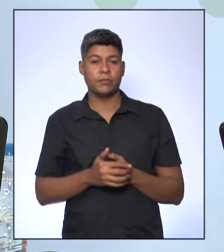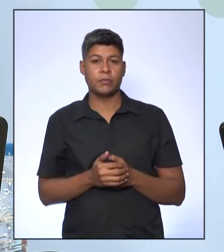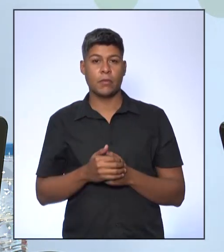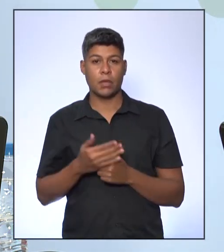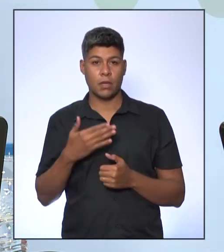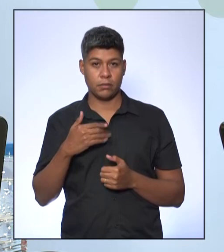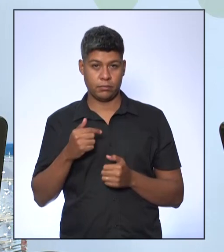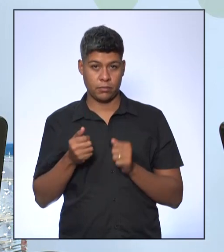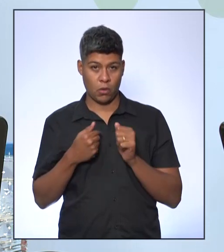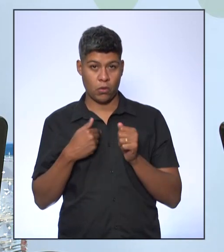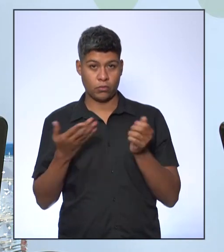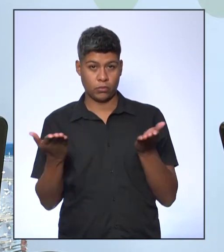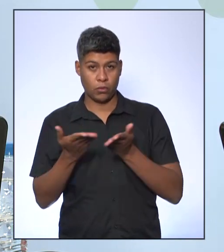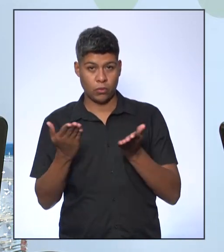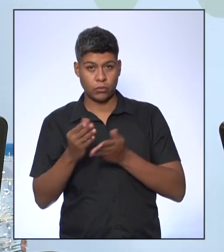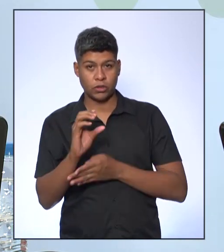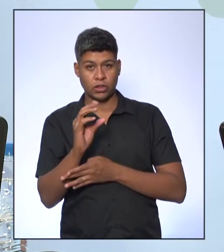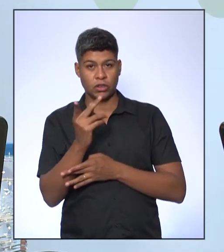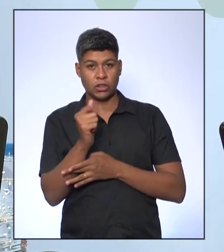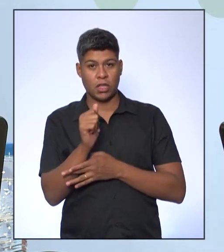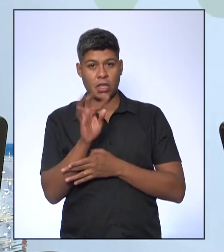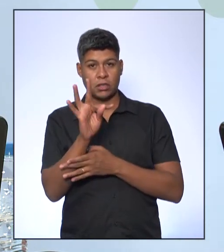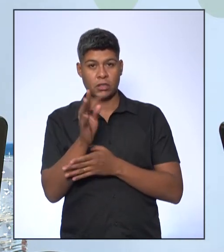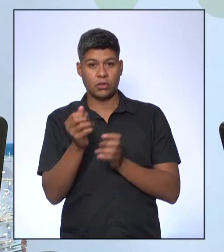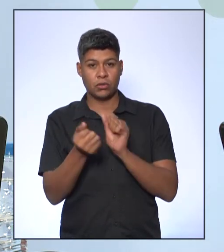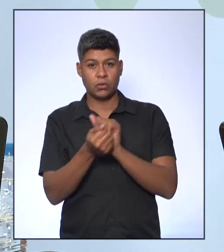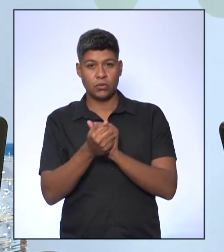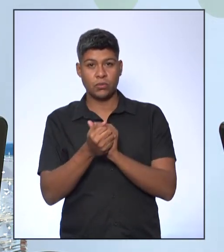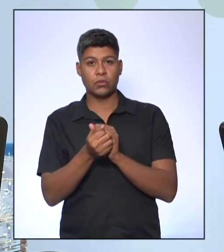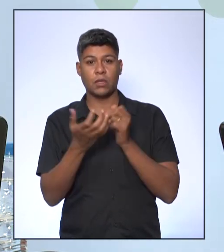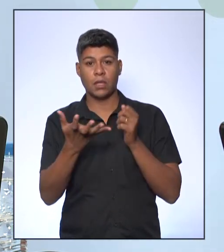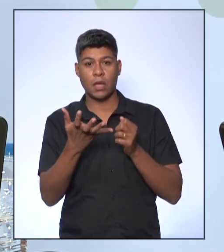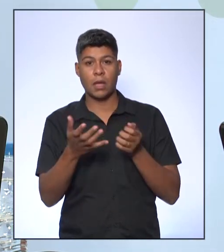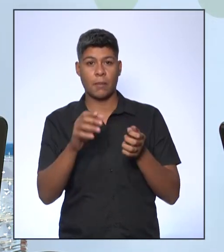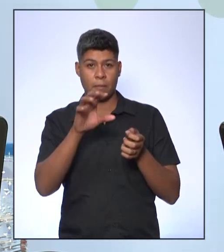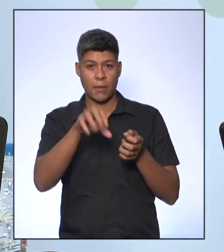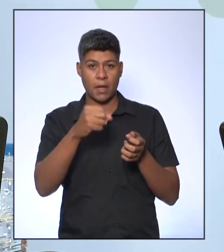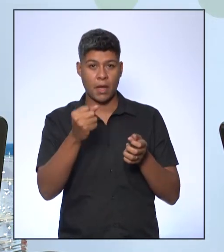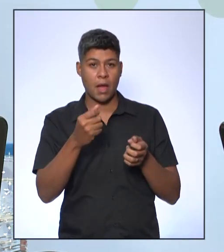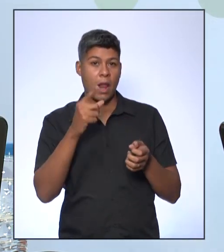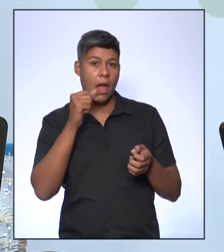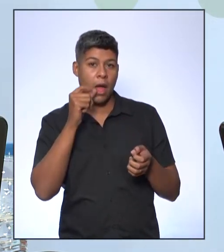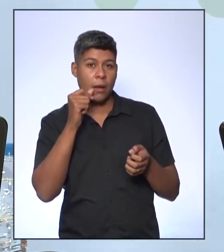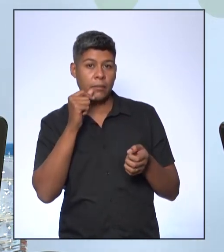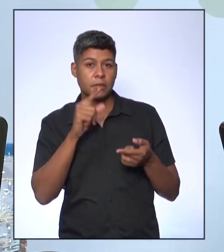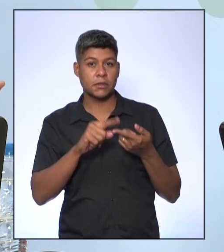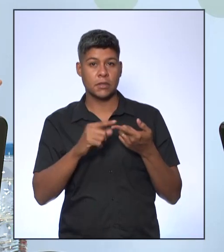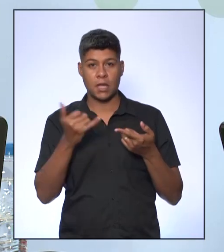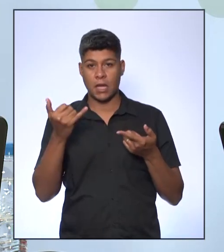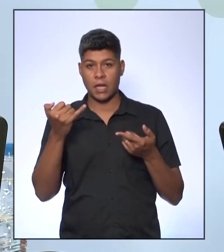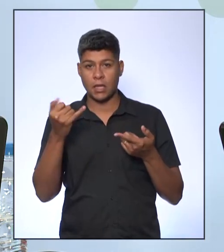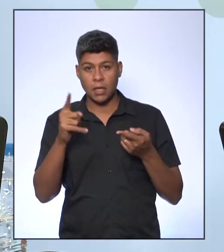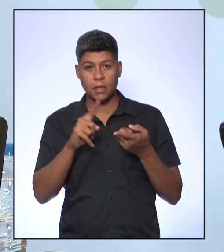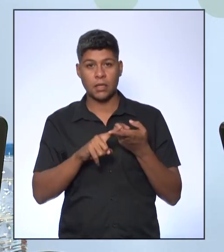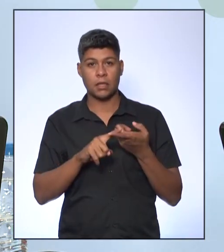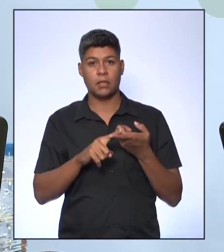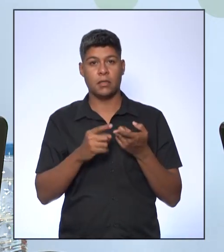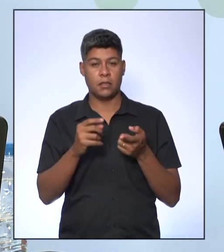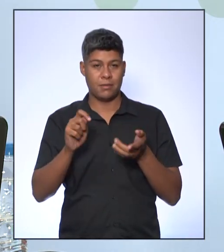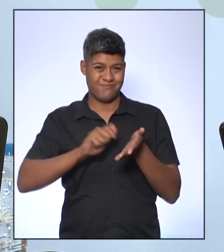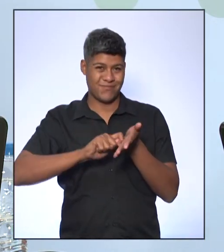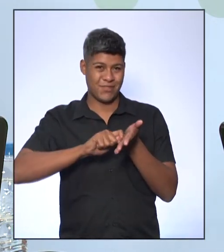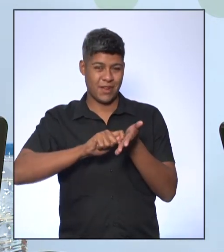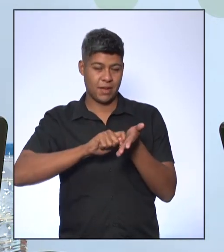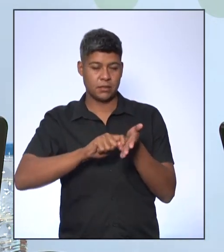estar acompanhando vocês no chat hoje. Gostaria que vocês já pegassem lápis, caderno, borracha, as mesmas atividades que fizemos na aula passada